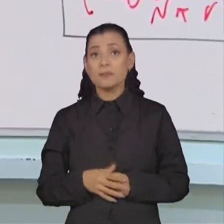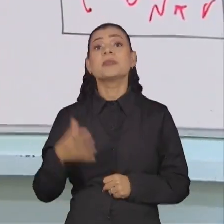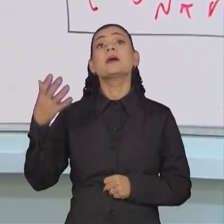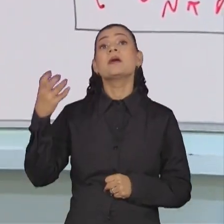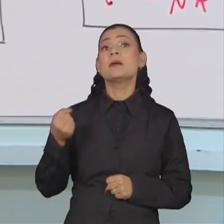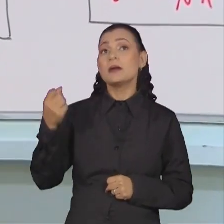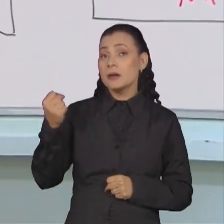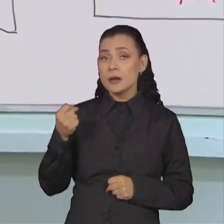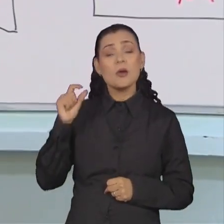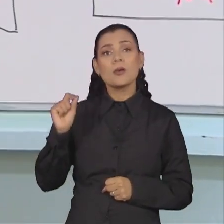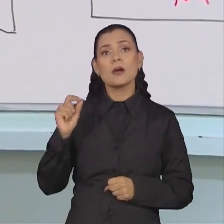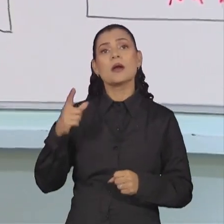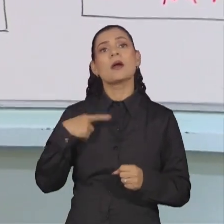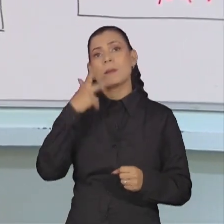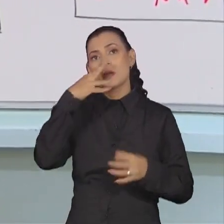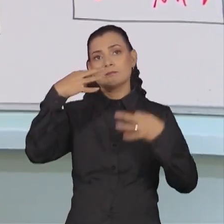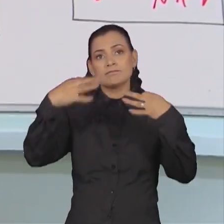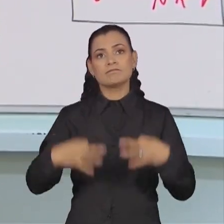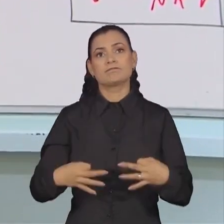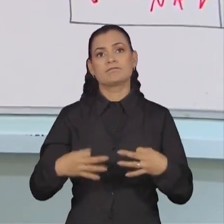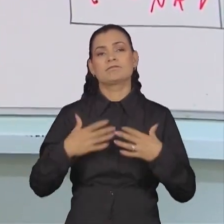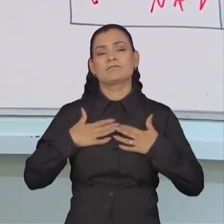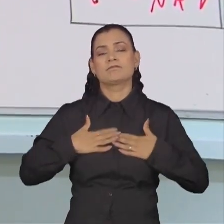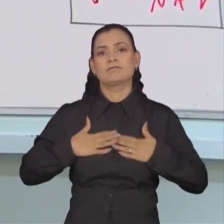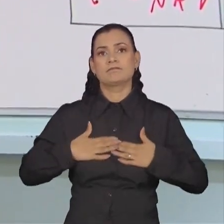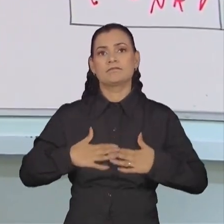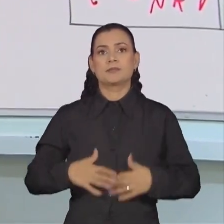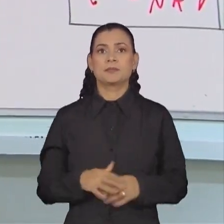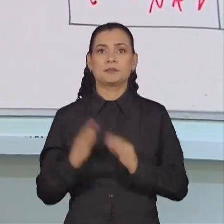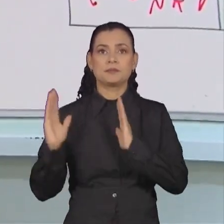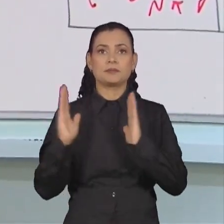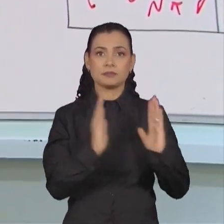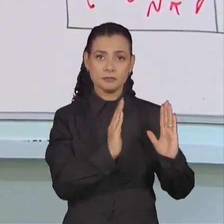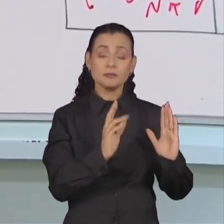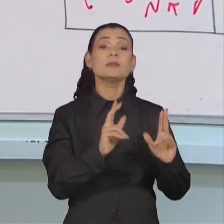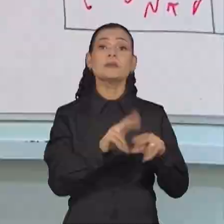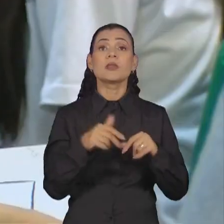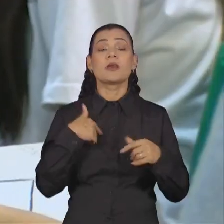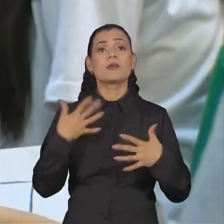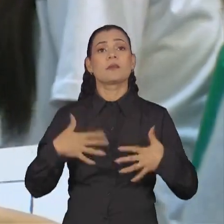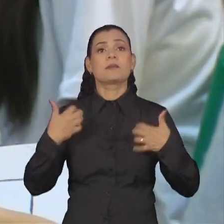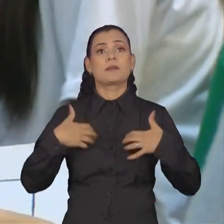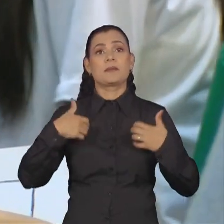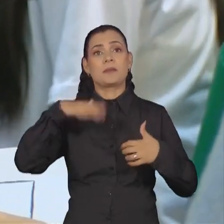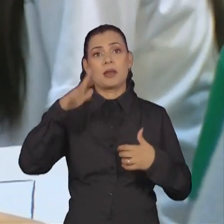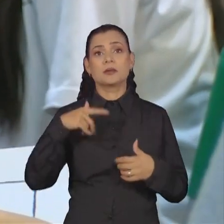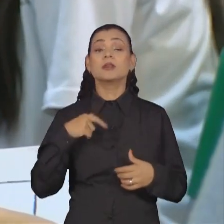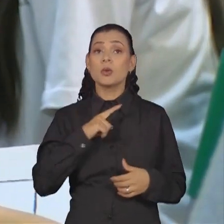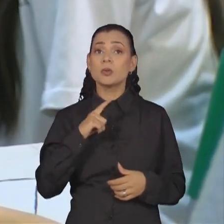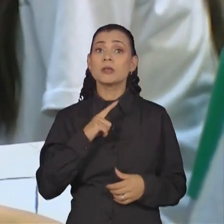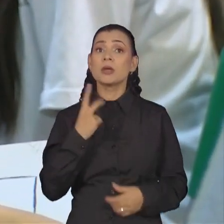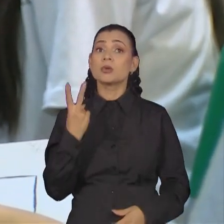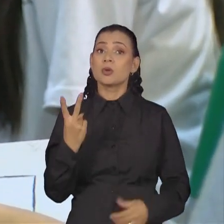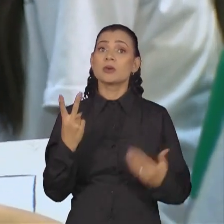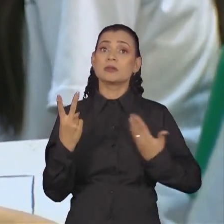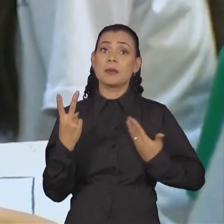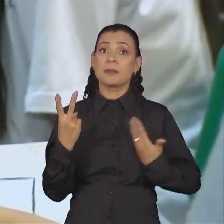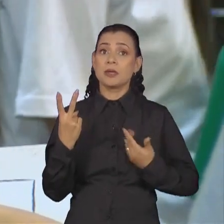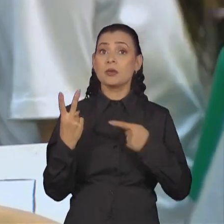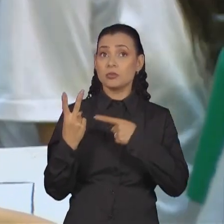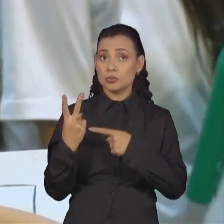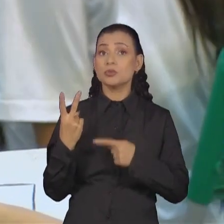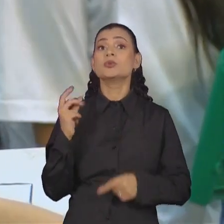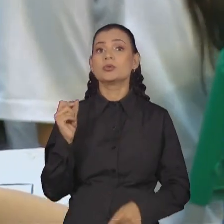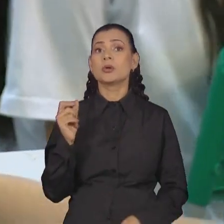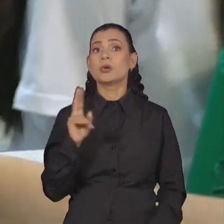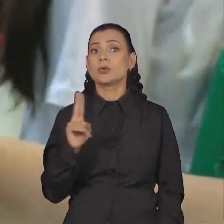branco significa para mim disciplina. Fiquei mais calmo, fiquei mais tranquilo, fiquei mais alegre também. Eu tenho dois amigos meus,